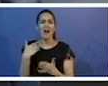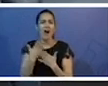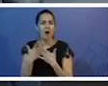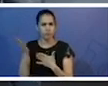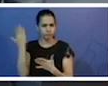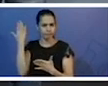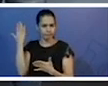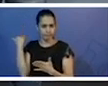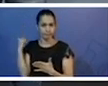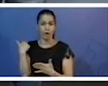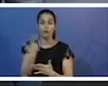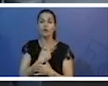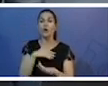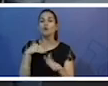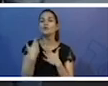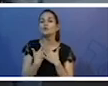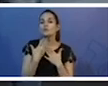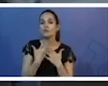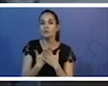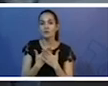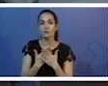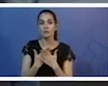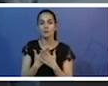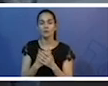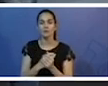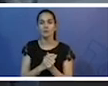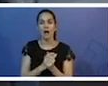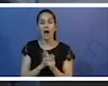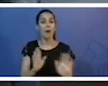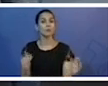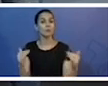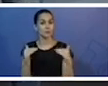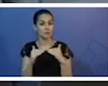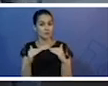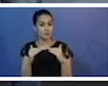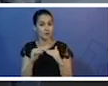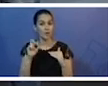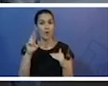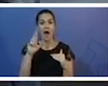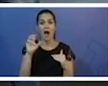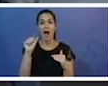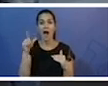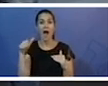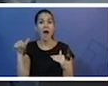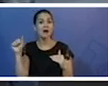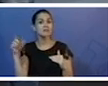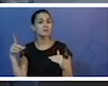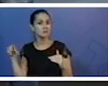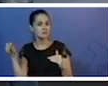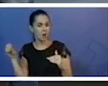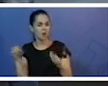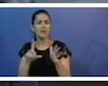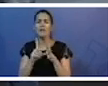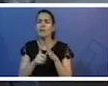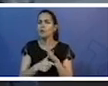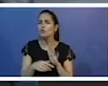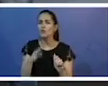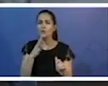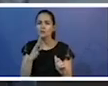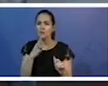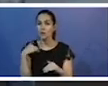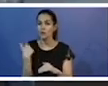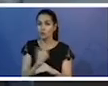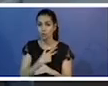aulas nós estudamos razão e proporção. Depois, com esse conhecimento que nós